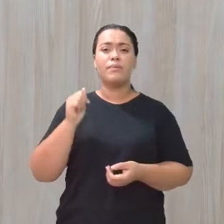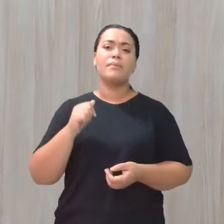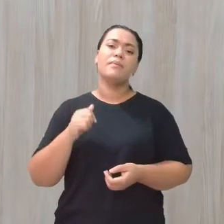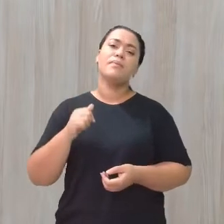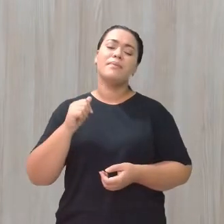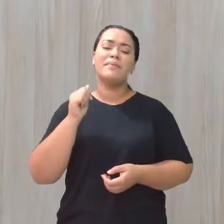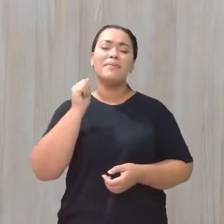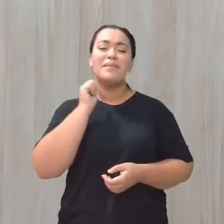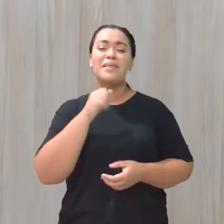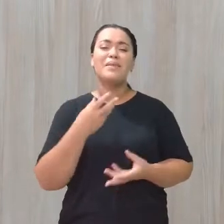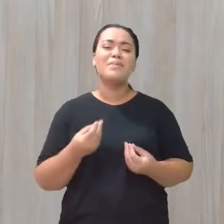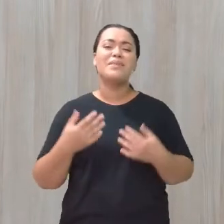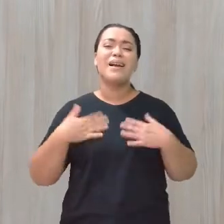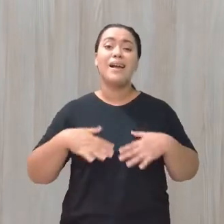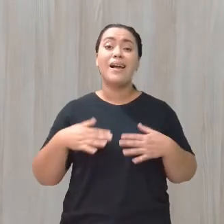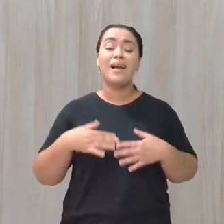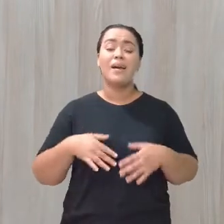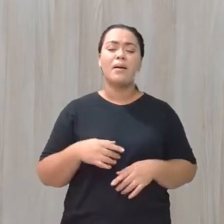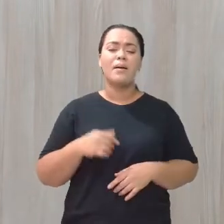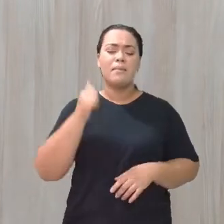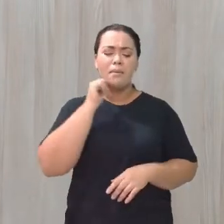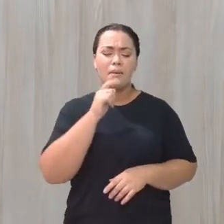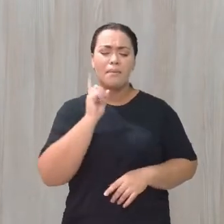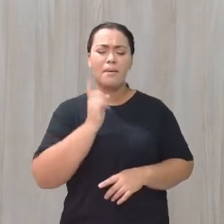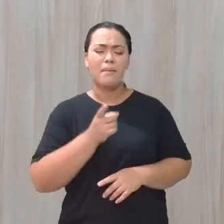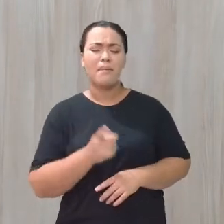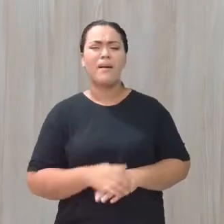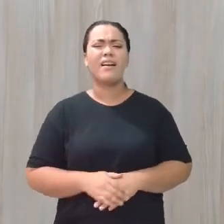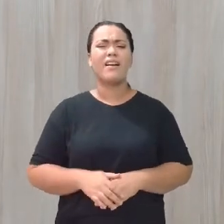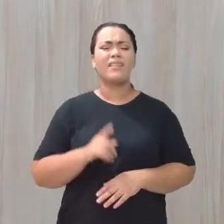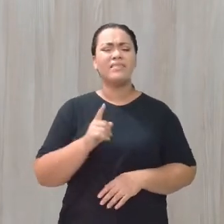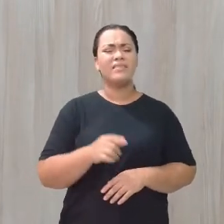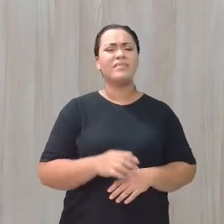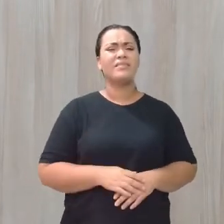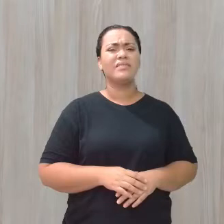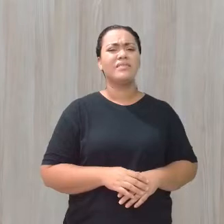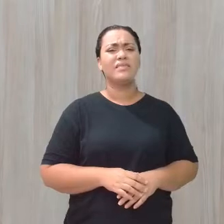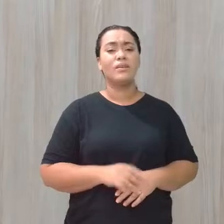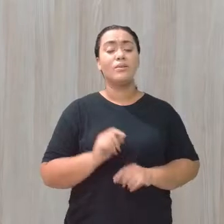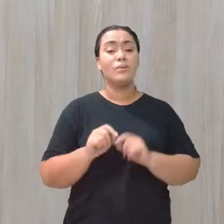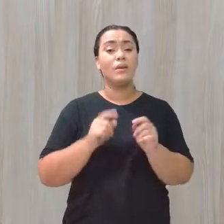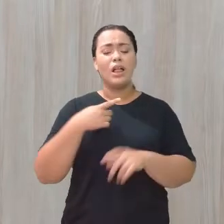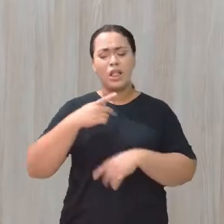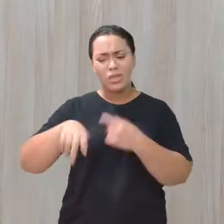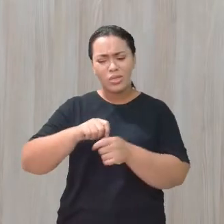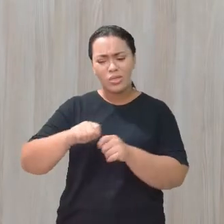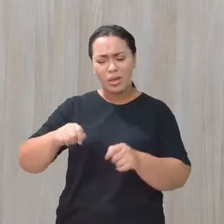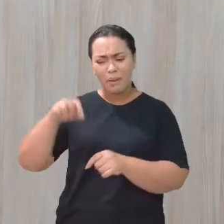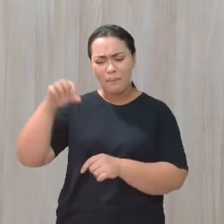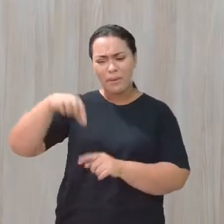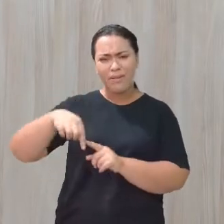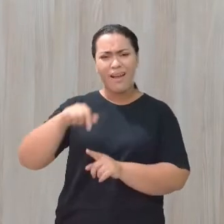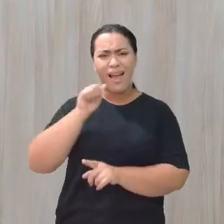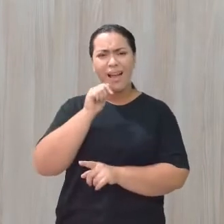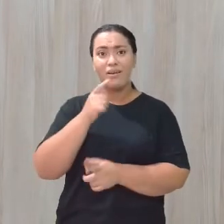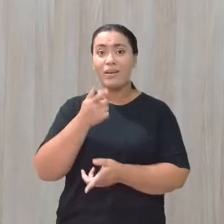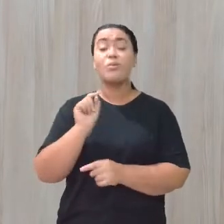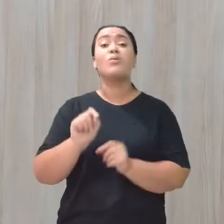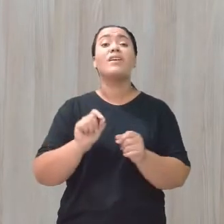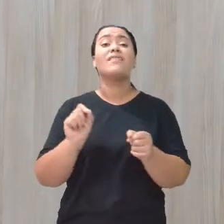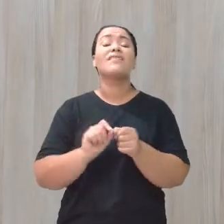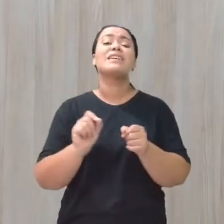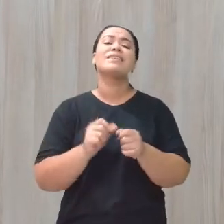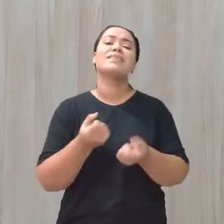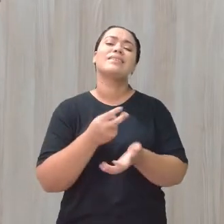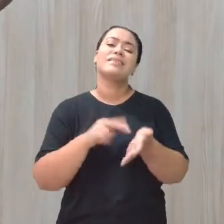calma. E aí a minha mãe dizia, essa menina dá nó em pingo d'água. Dá nó em pingo d'água, faz o